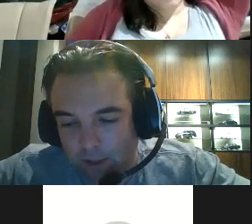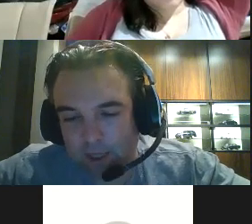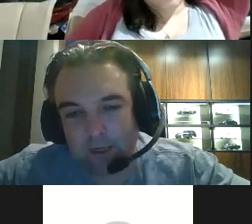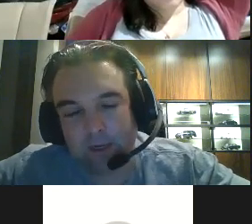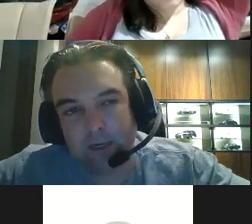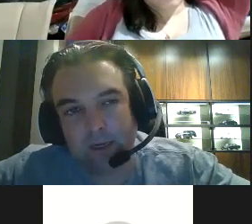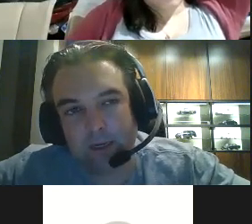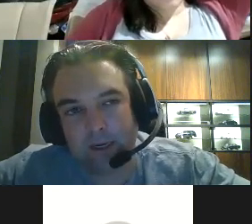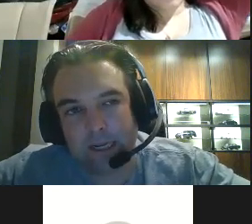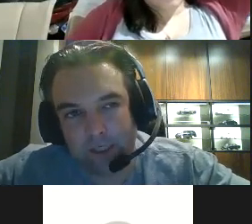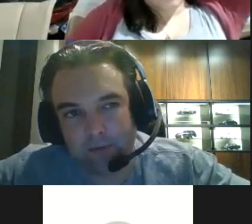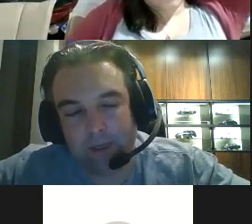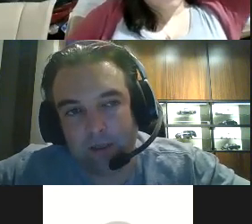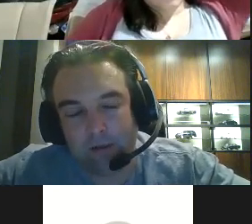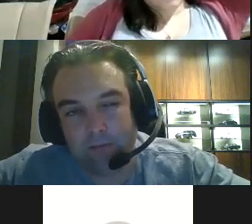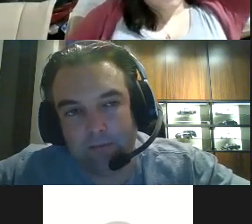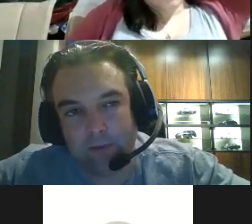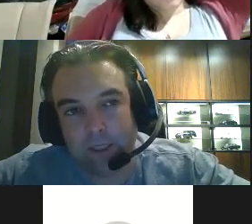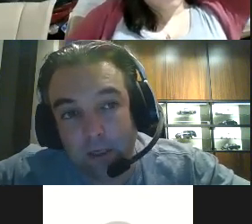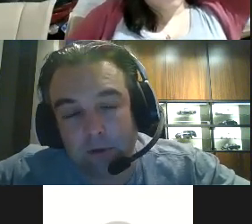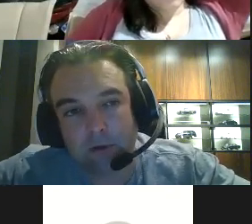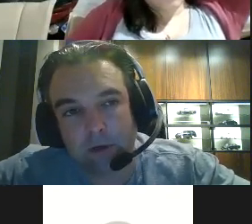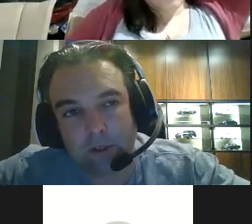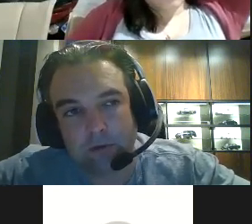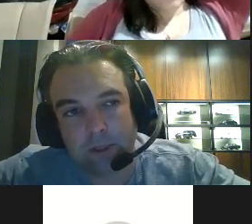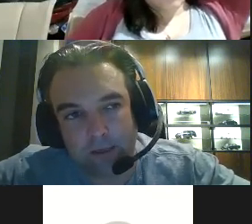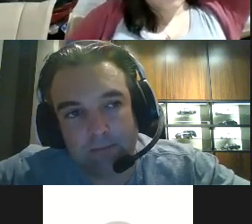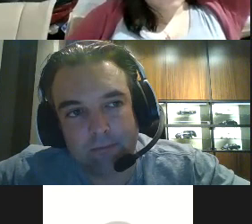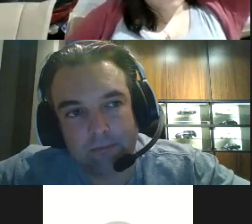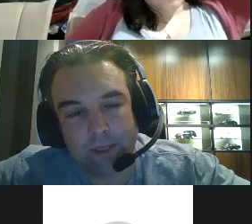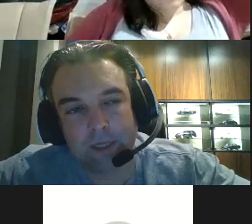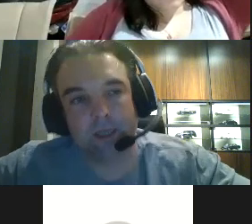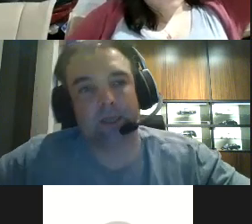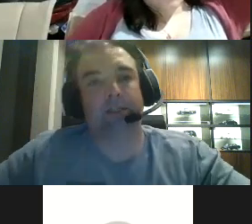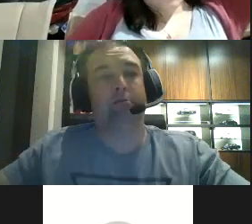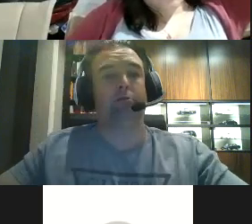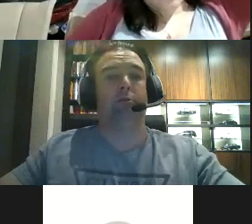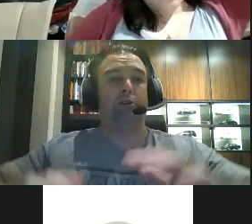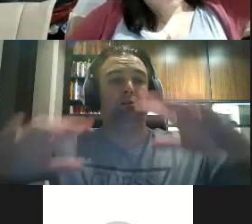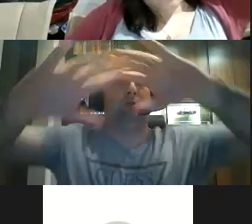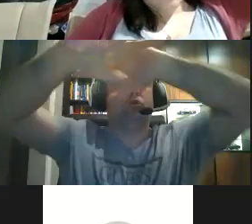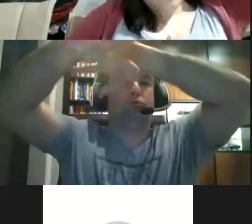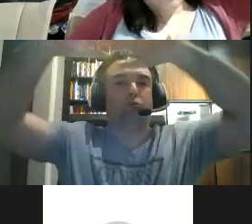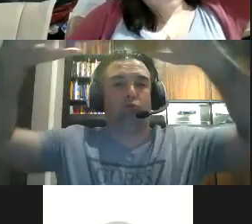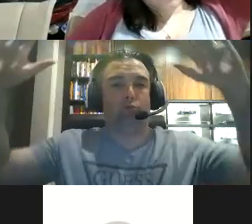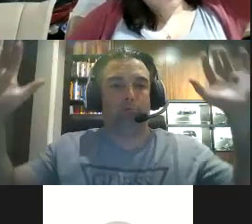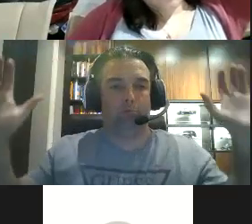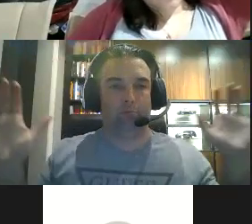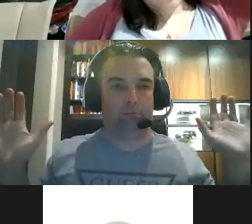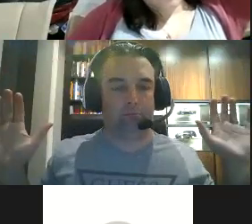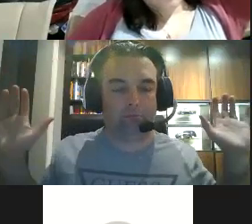propriamente agora a disciplina, então. Ciclo hidrológico, tá? Ciclo hidrológico é o resumo de